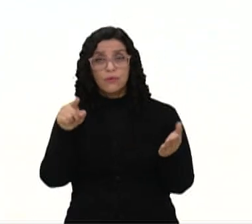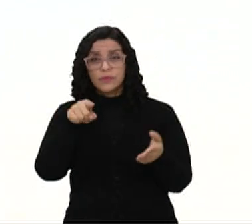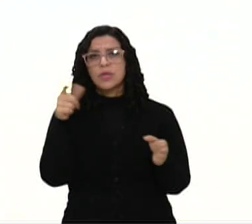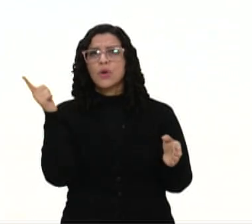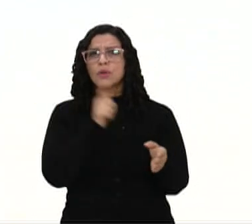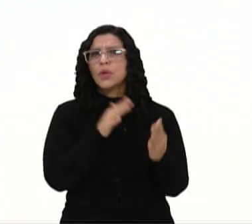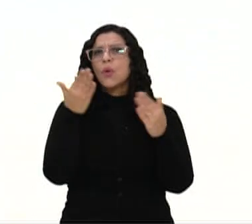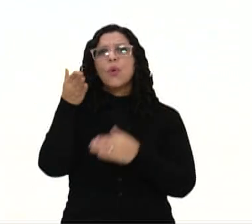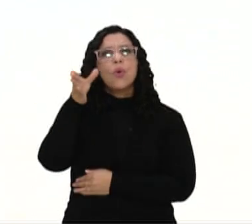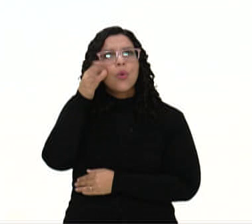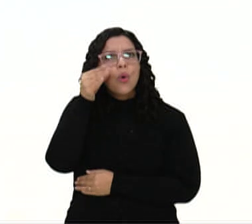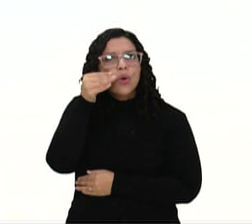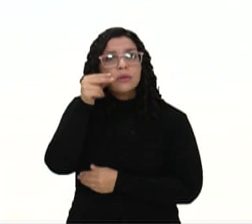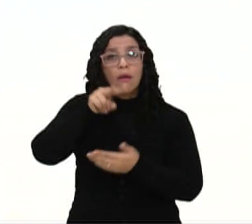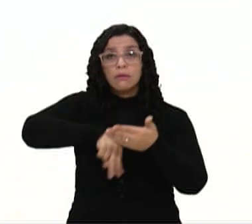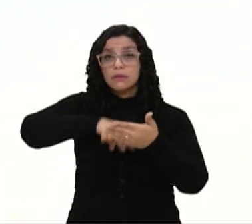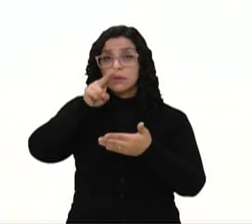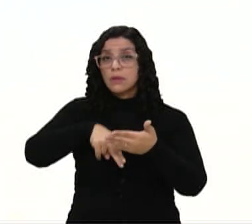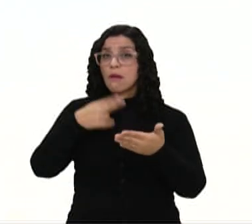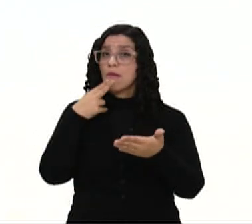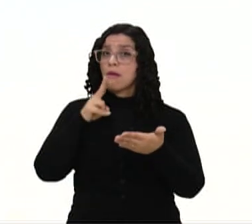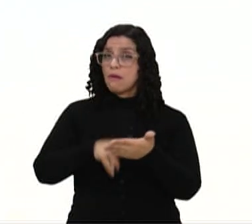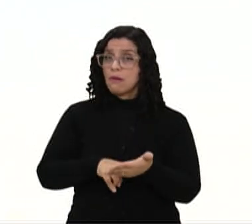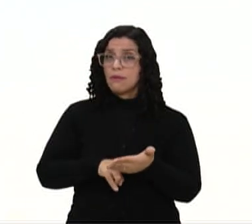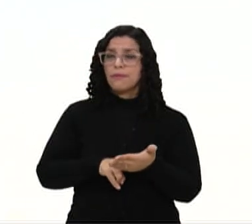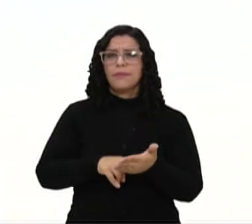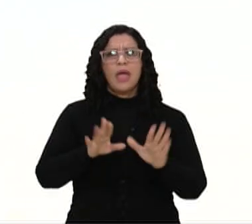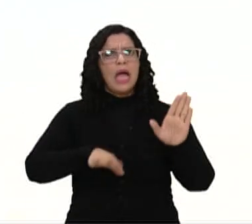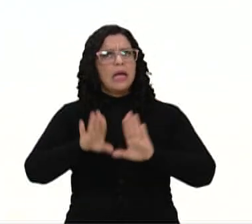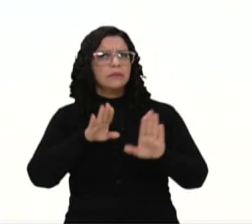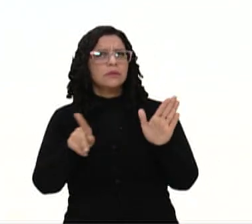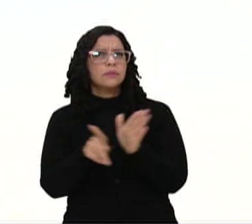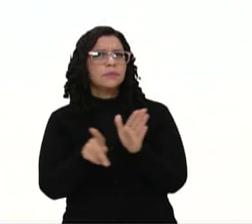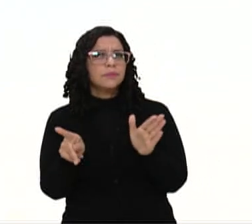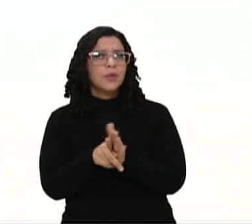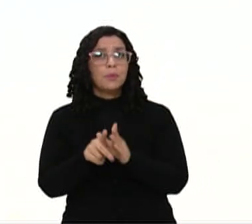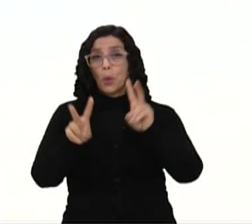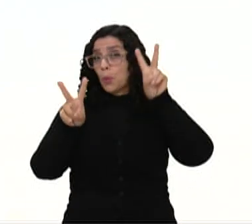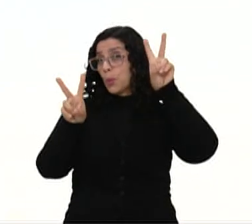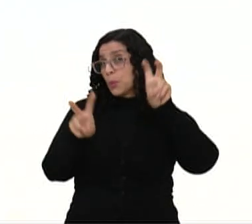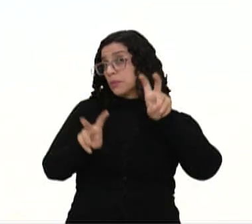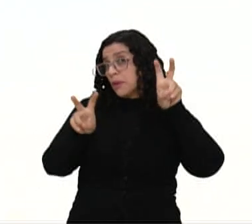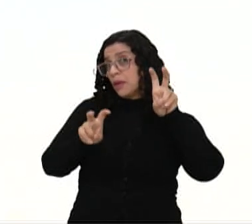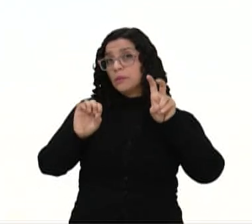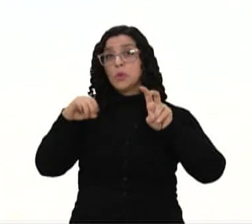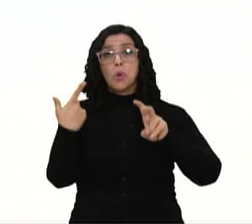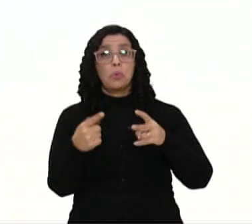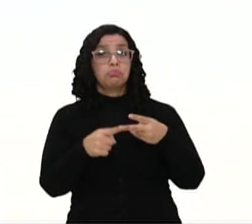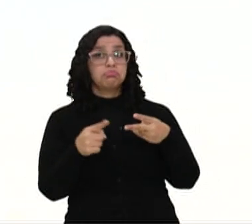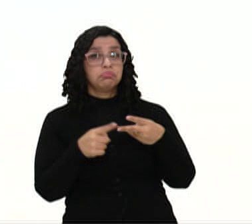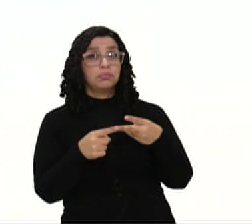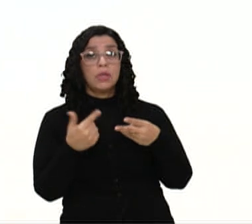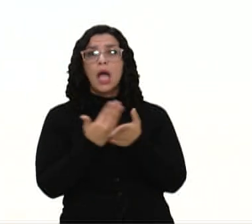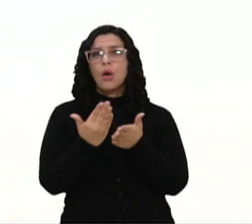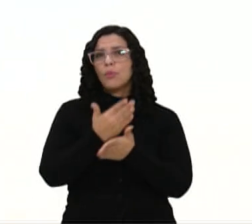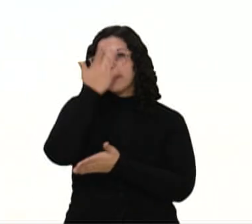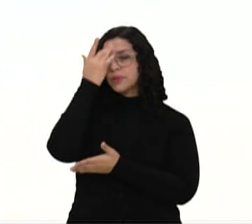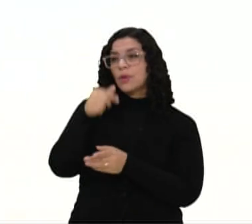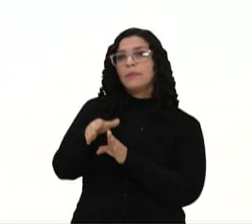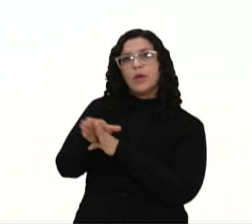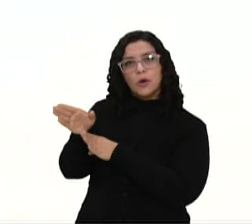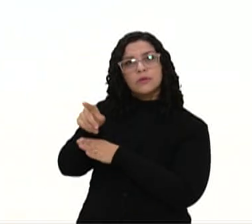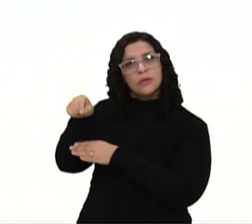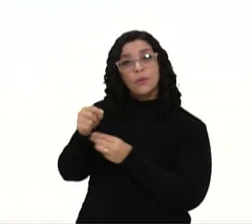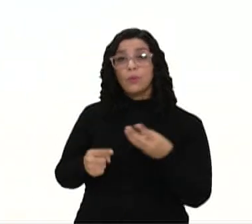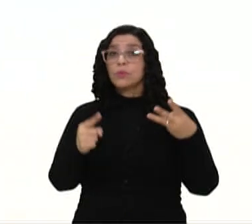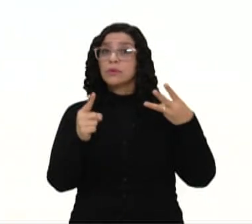a ter curiosidade em ler esta carta. Talvez tenha sido o título, talvez tenha sido uma recomendação, talvez